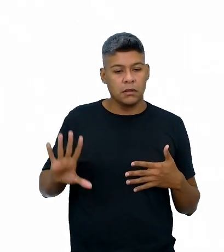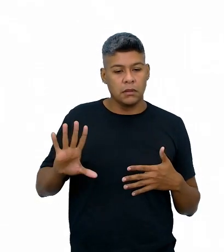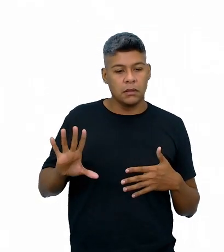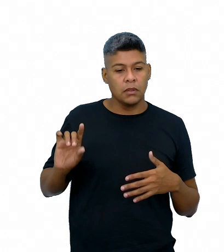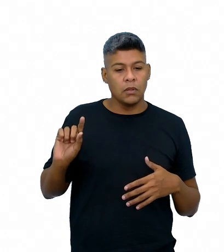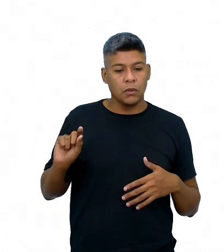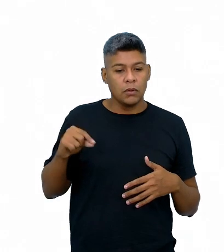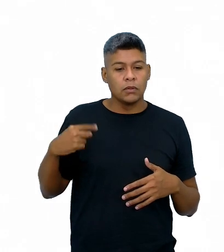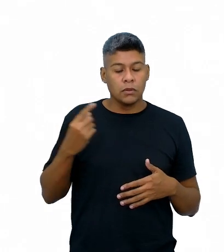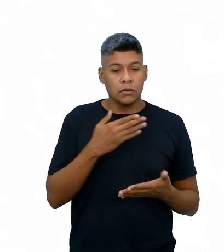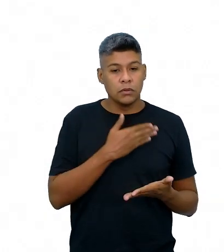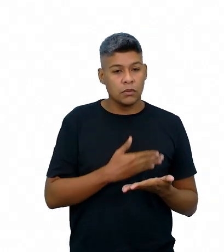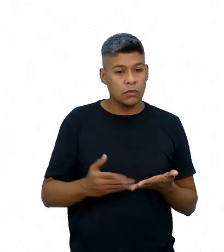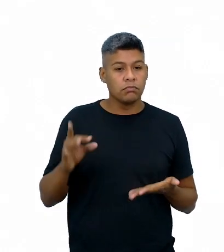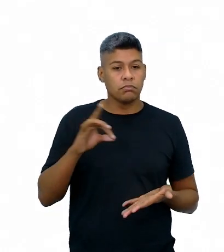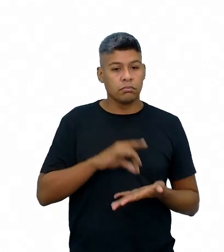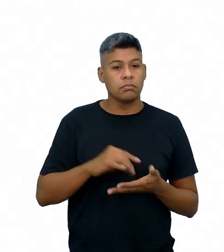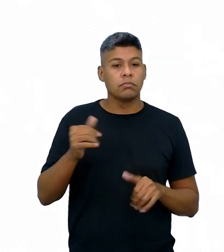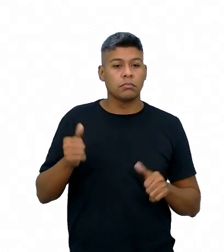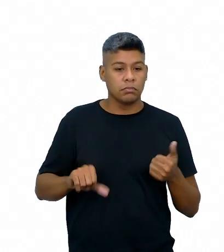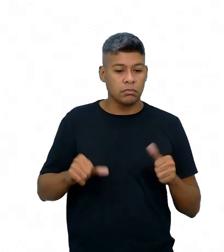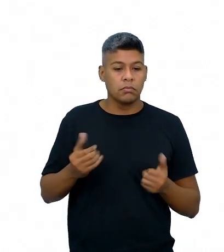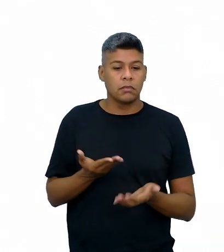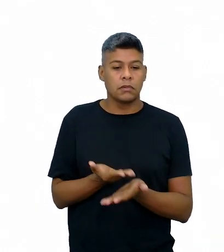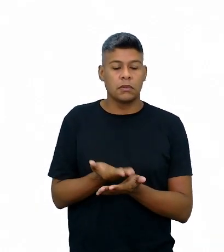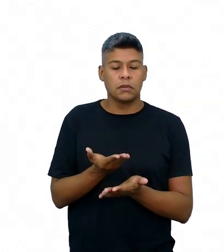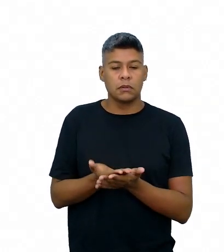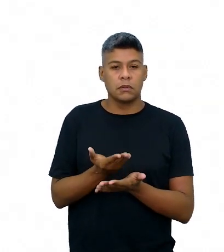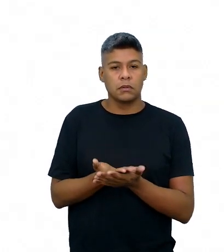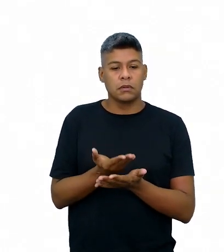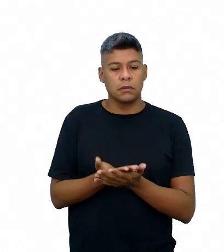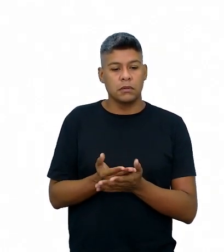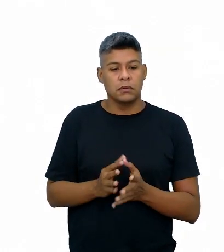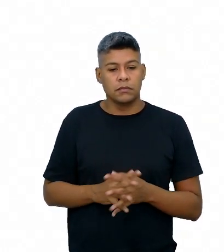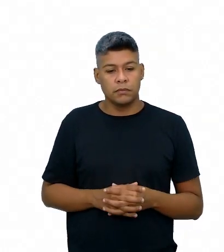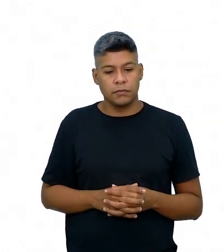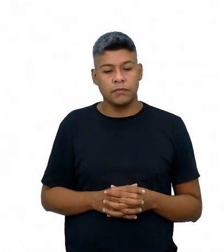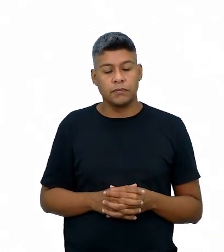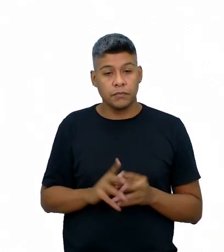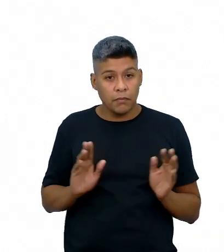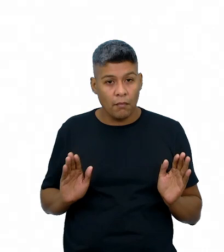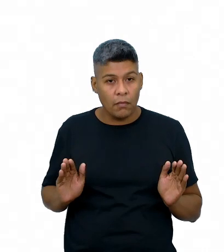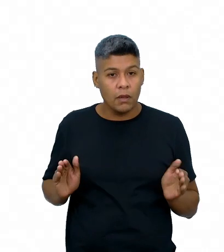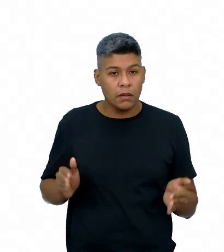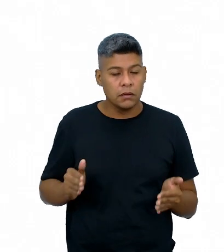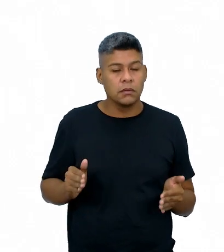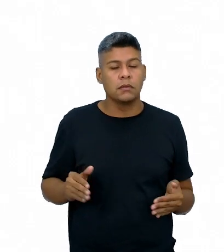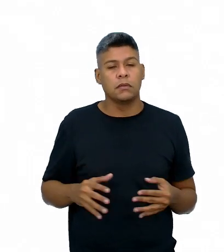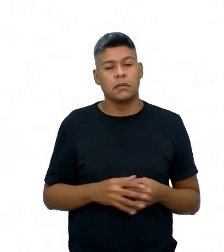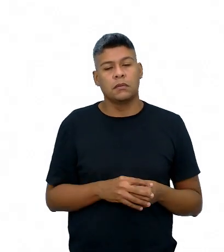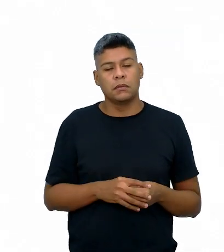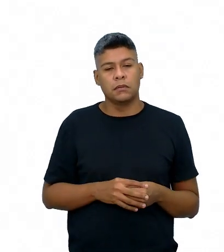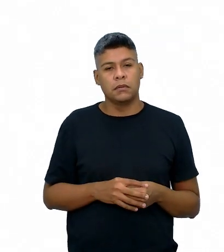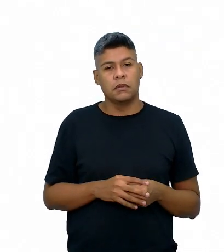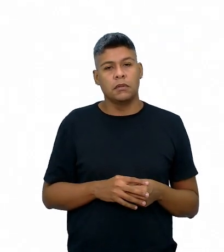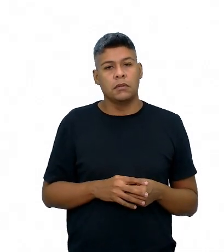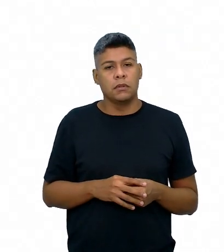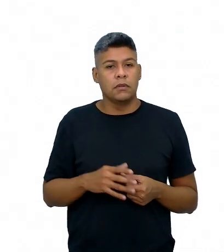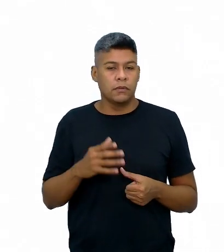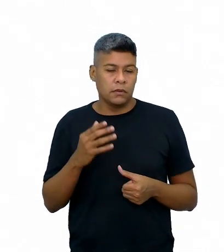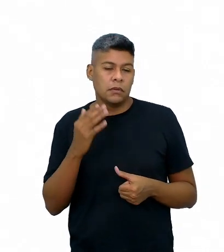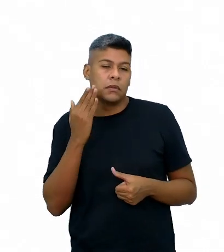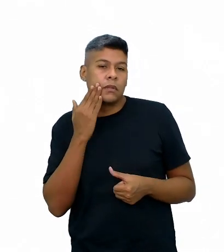aqui, propriamente dito, a análise da aula. A aula em foco aqui é a